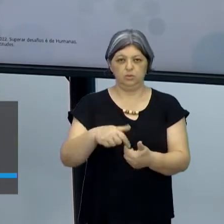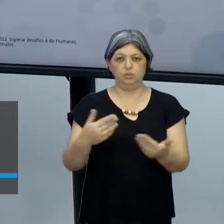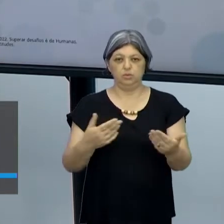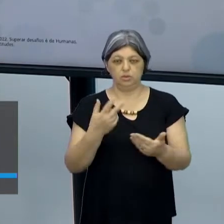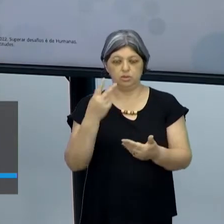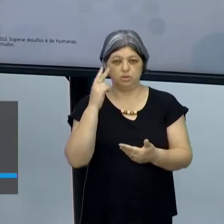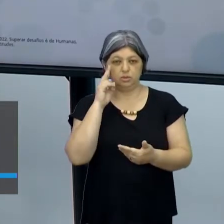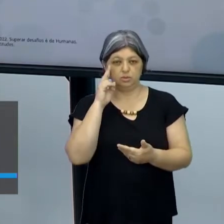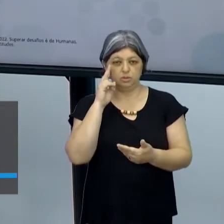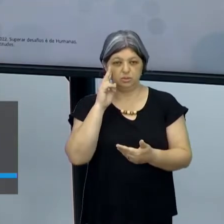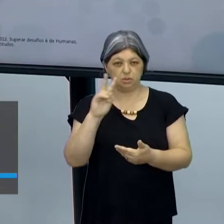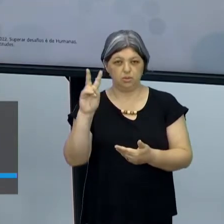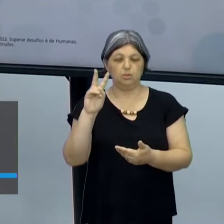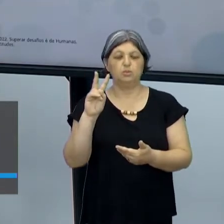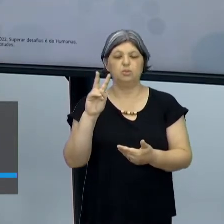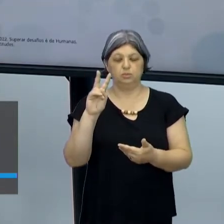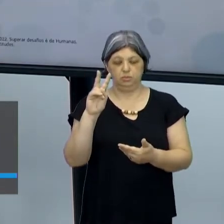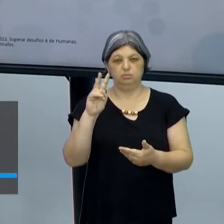Então,